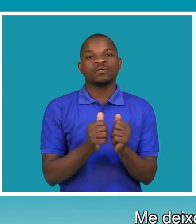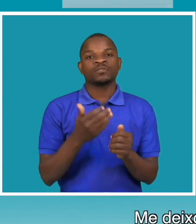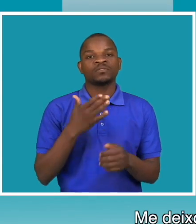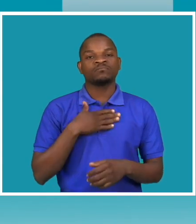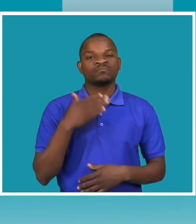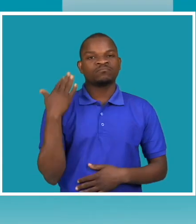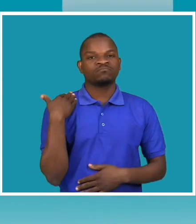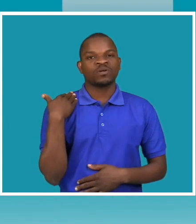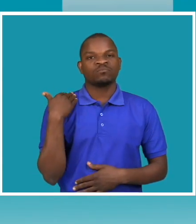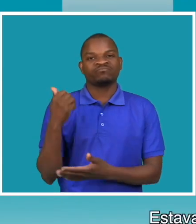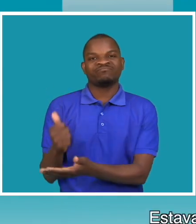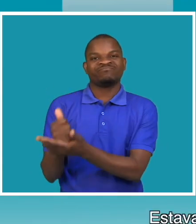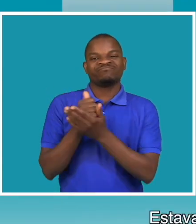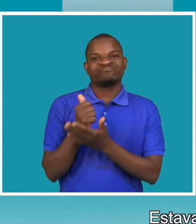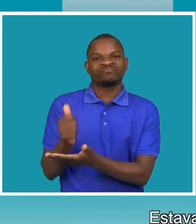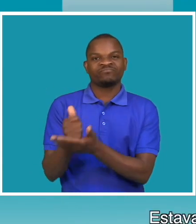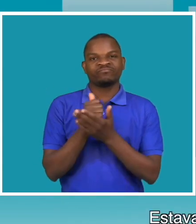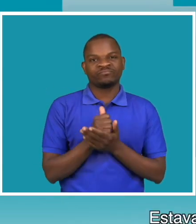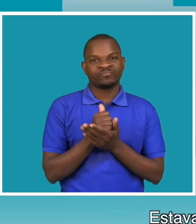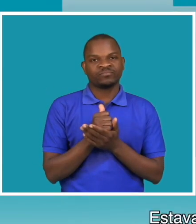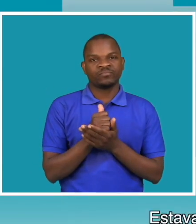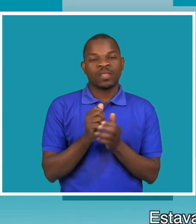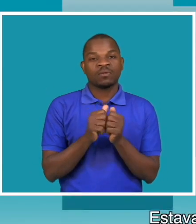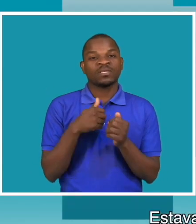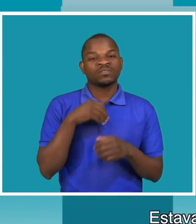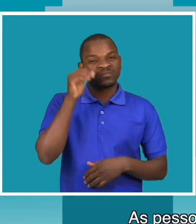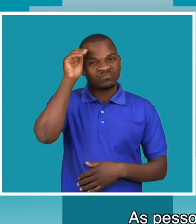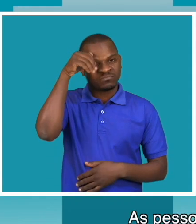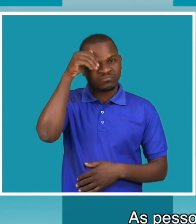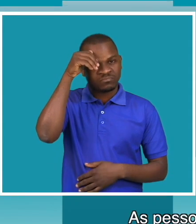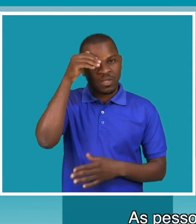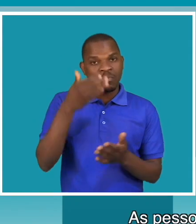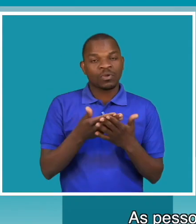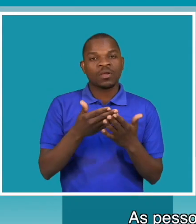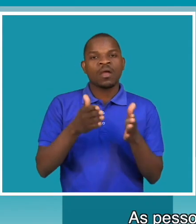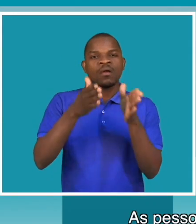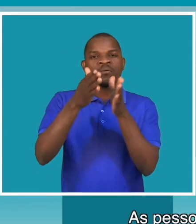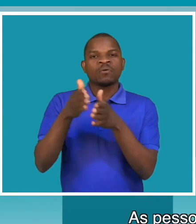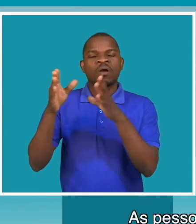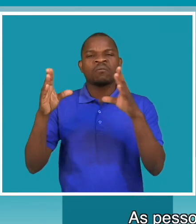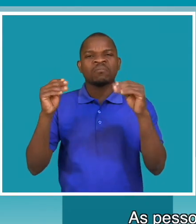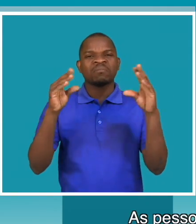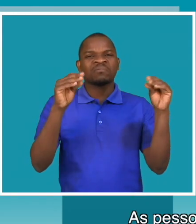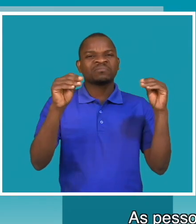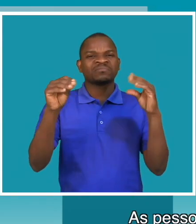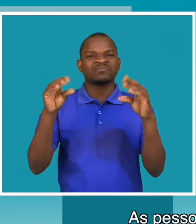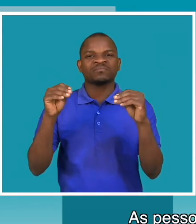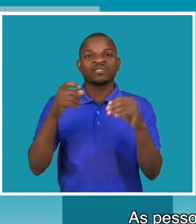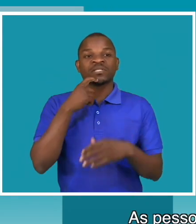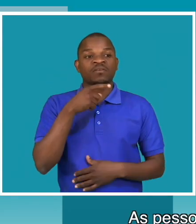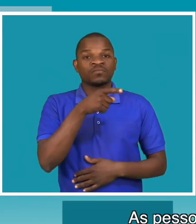mais jovem. Eu com fregónia de que... Quando as pessoas falavam, diziam que...